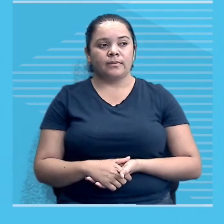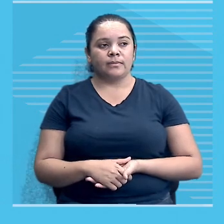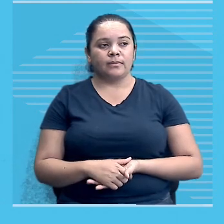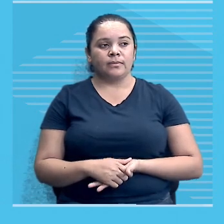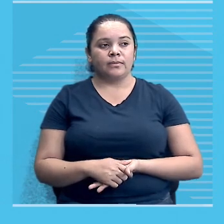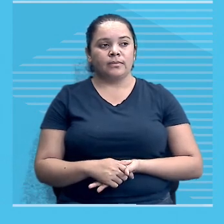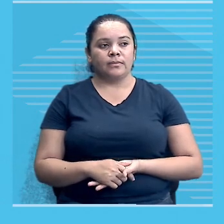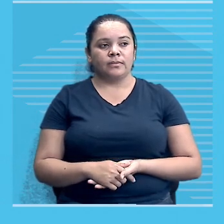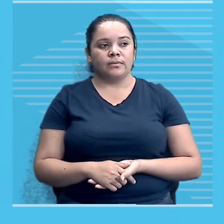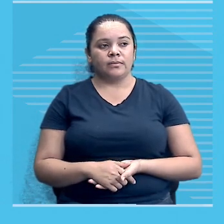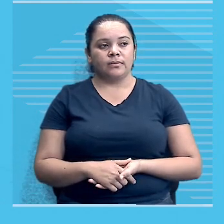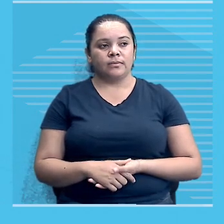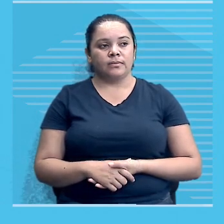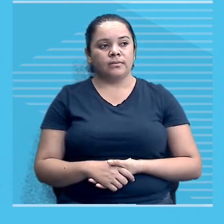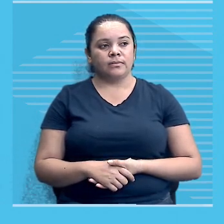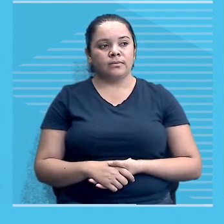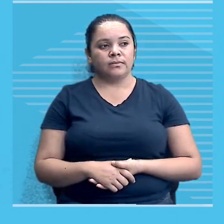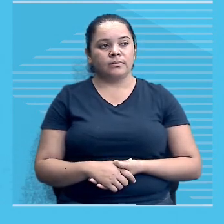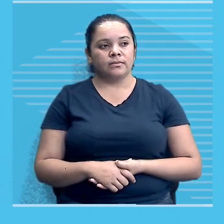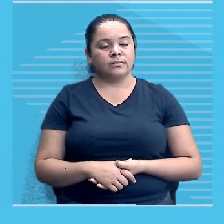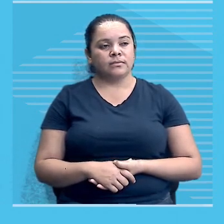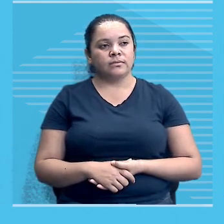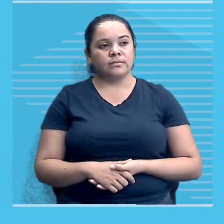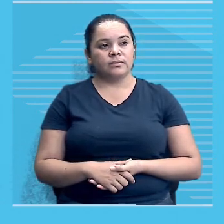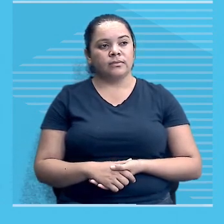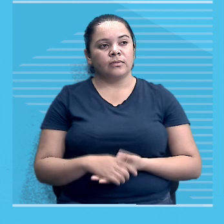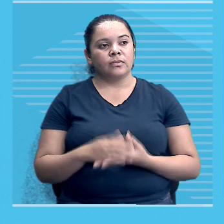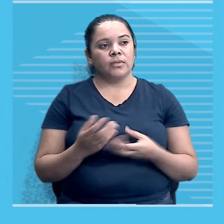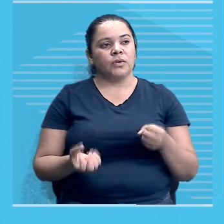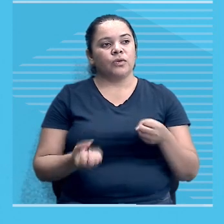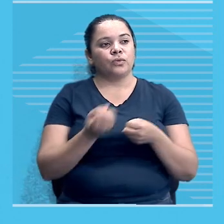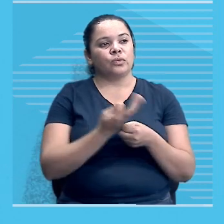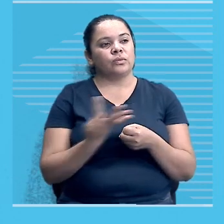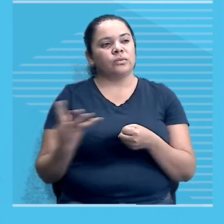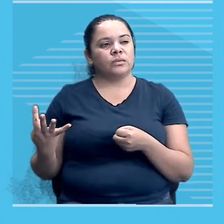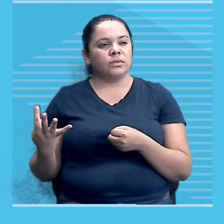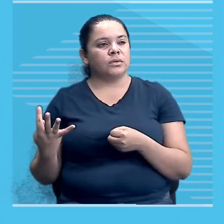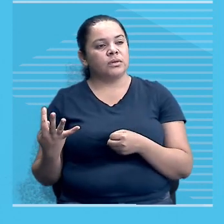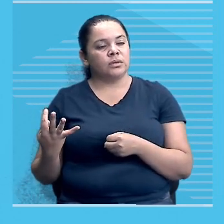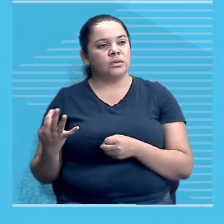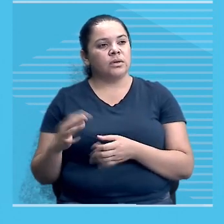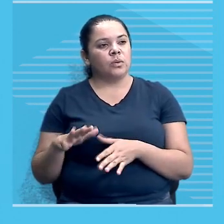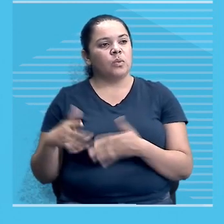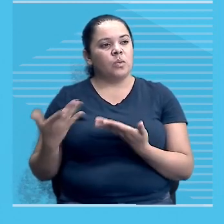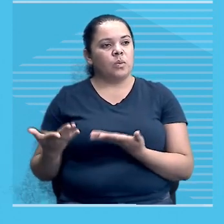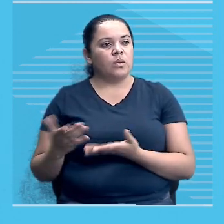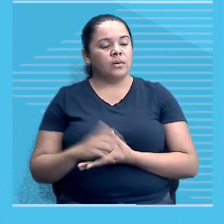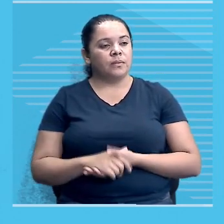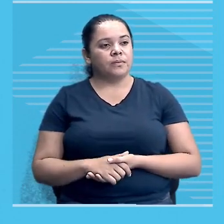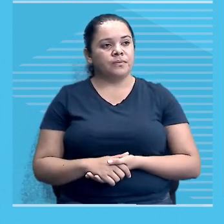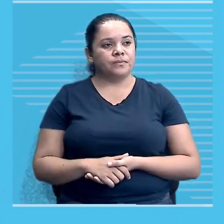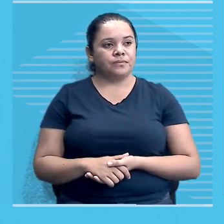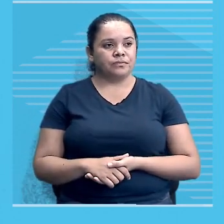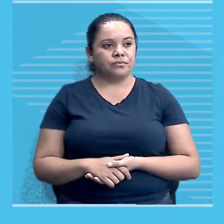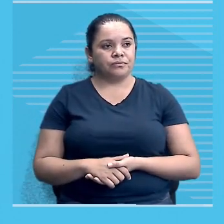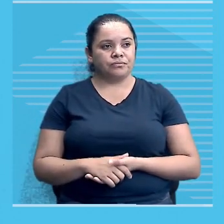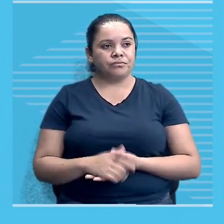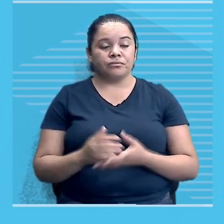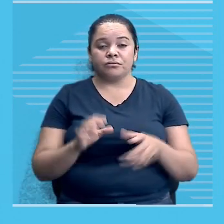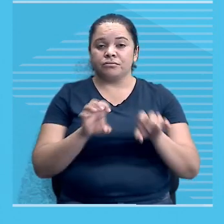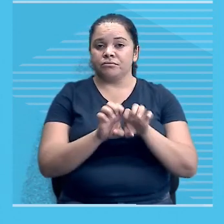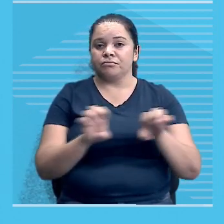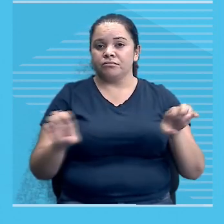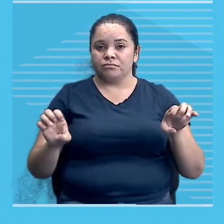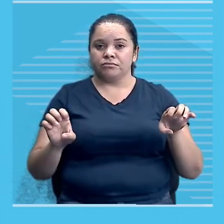possível quem é o meu expoente o meu expoente nada mais é do que uma equação